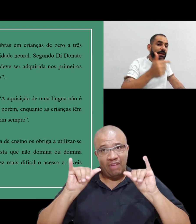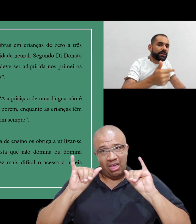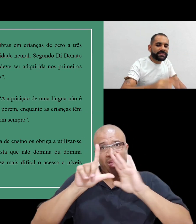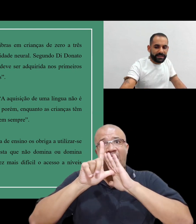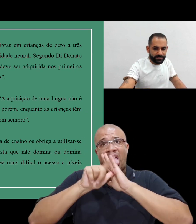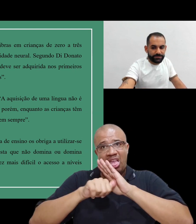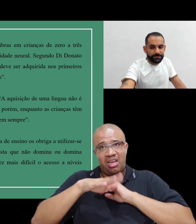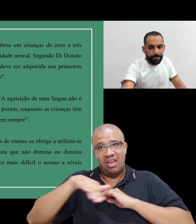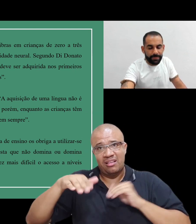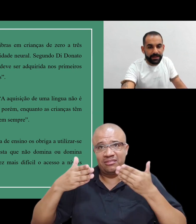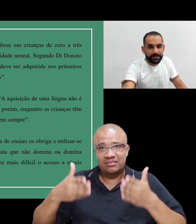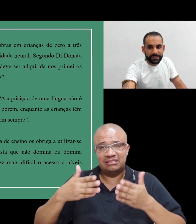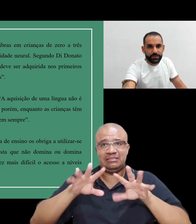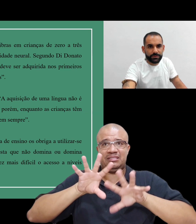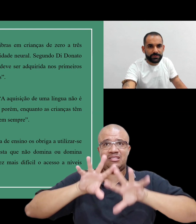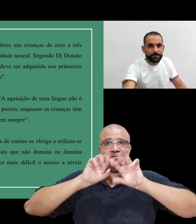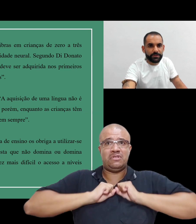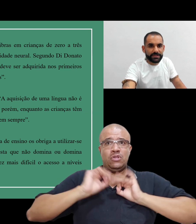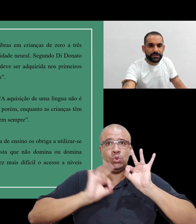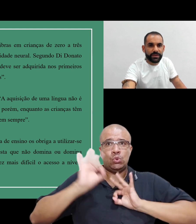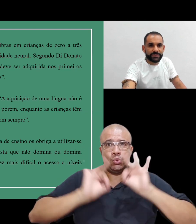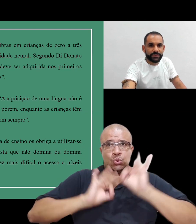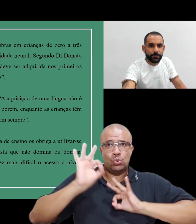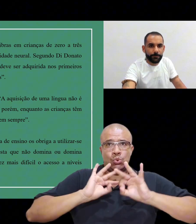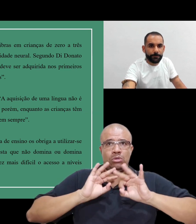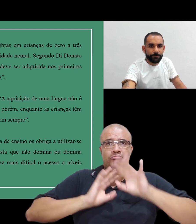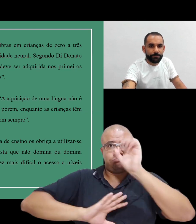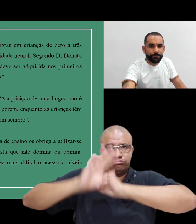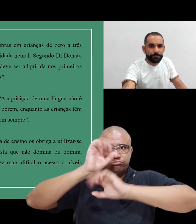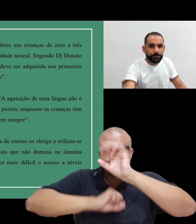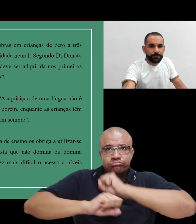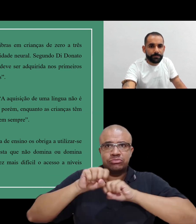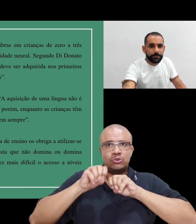ela vai ter um atraso no seu processo educacional.